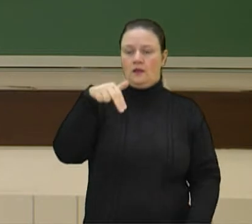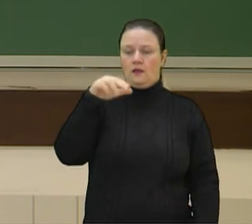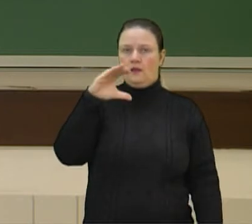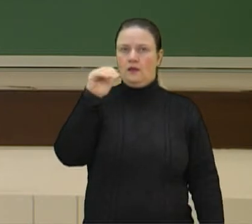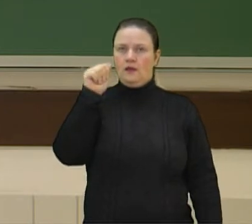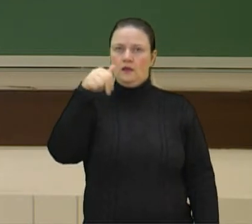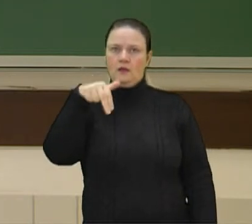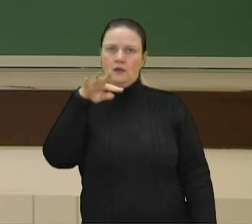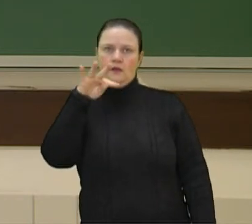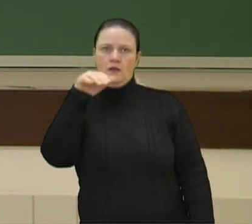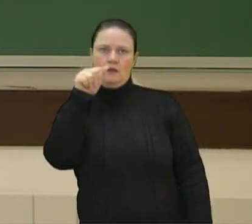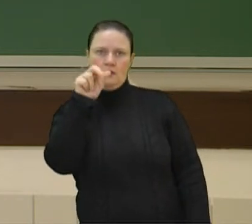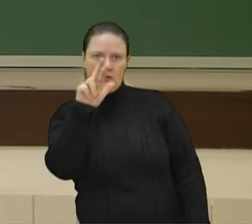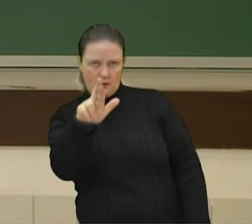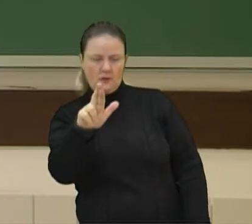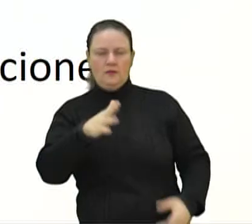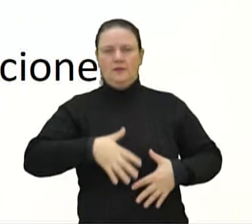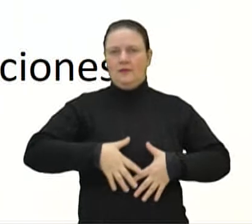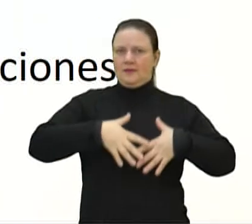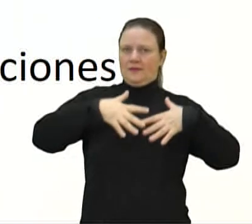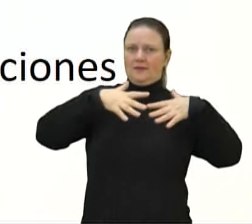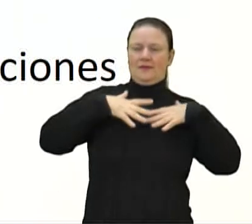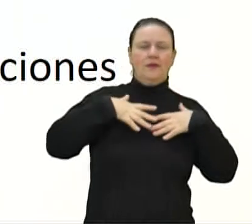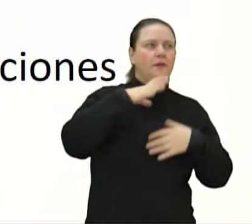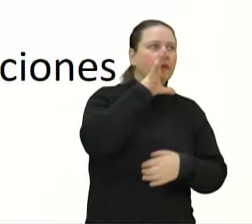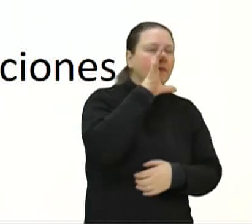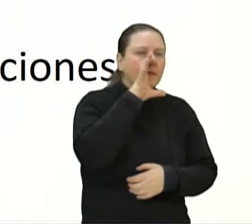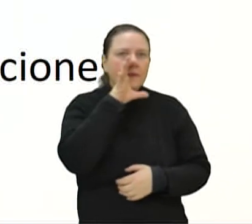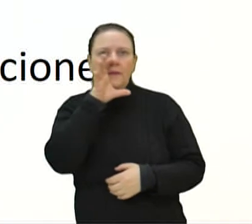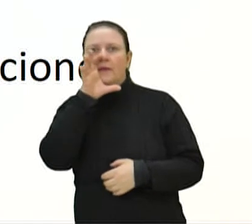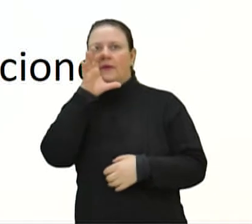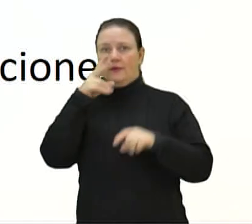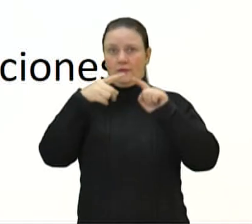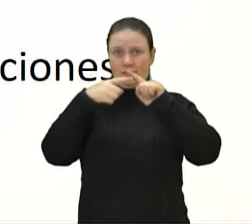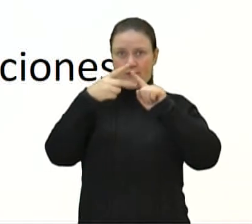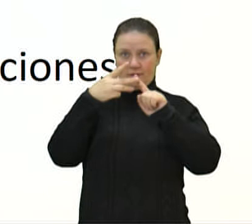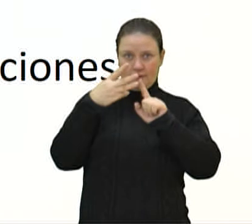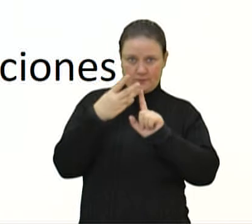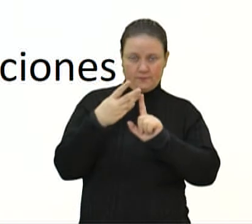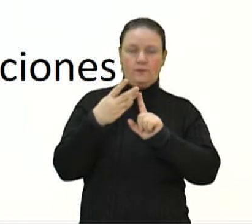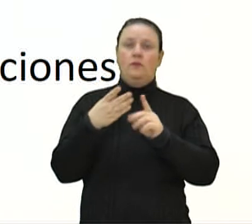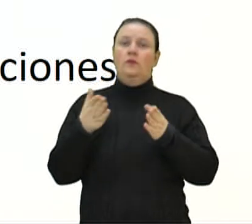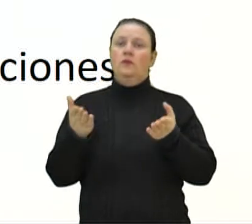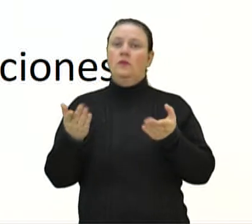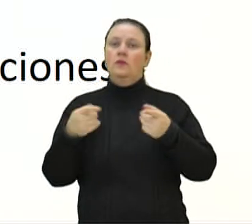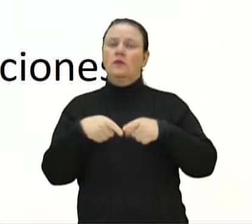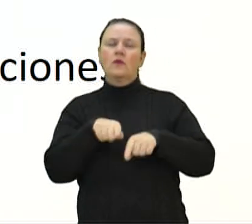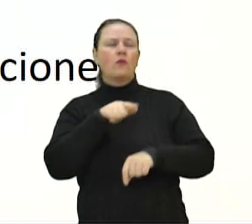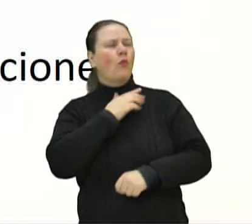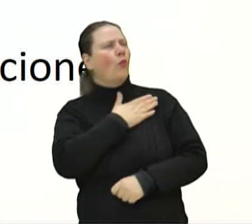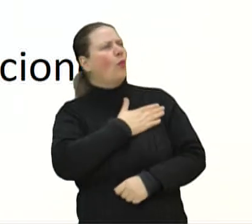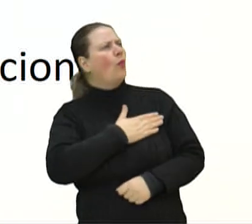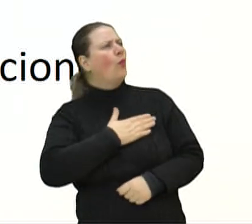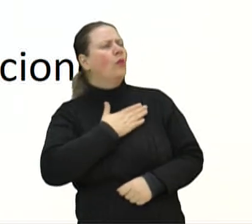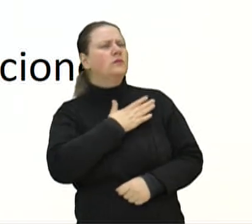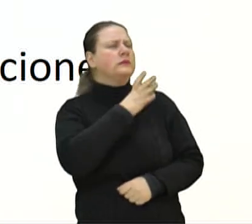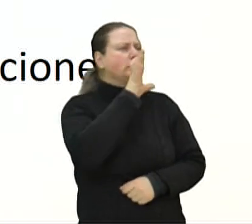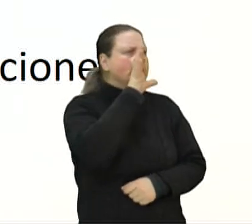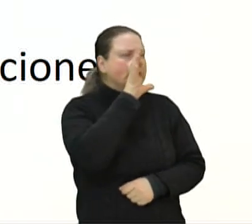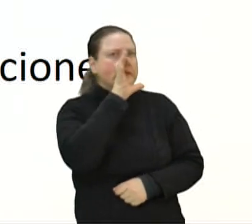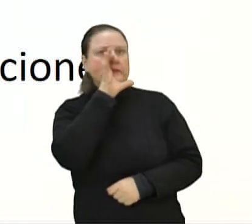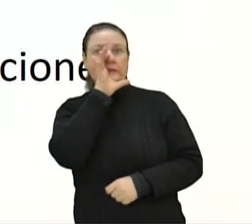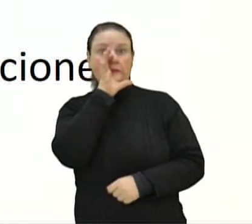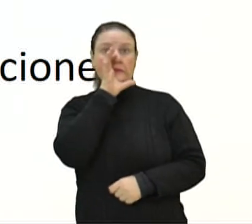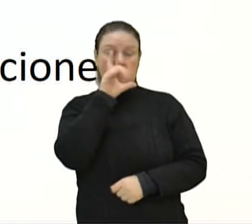e fascinar. Mira os fragmentos del diálogo. Tenía razón, me encanta este Marsala. Então,